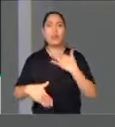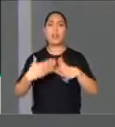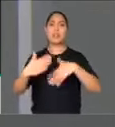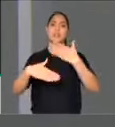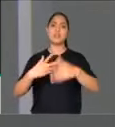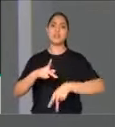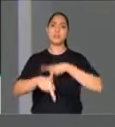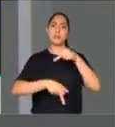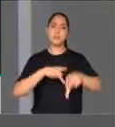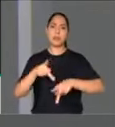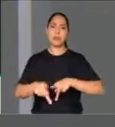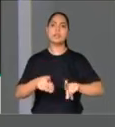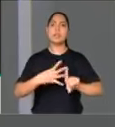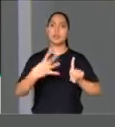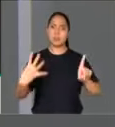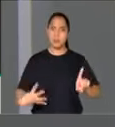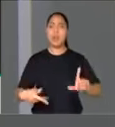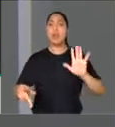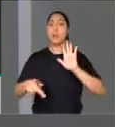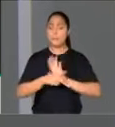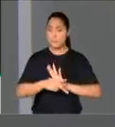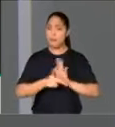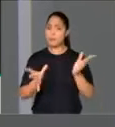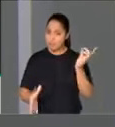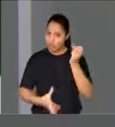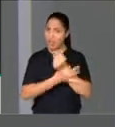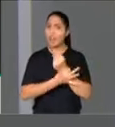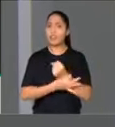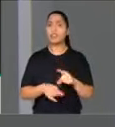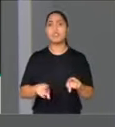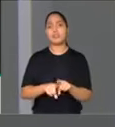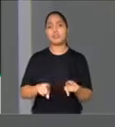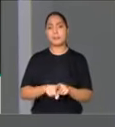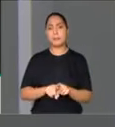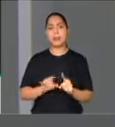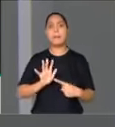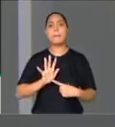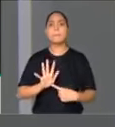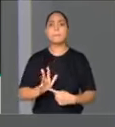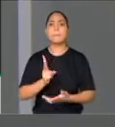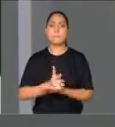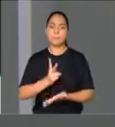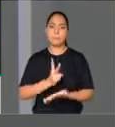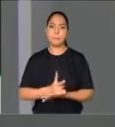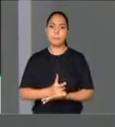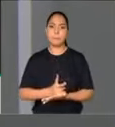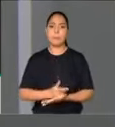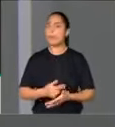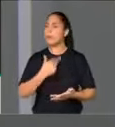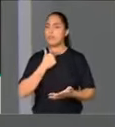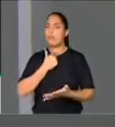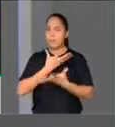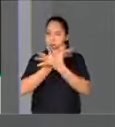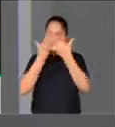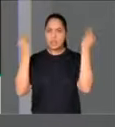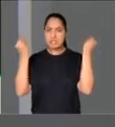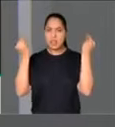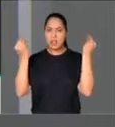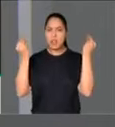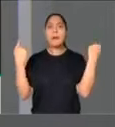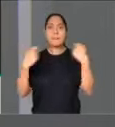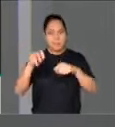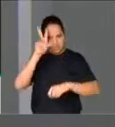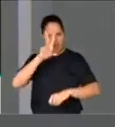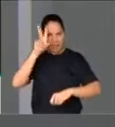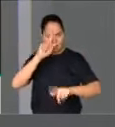população LGBT e para que elas sejam garantidas e se tenha sua manutenção. Mas também não podemos esquecer que isso só é possível com a